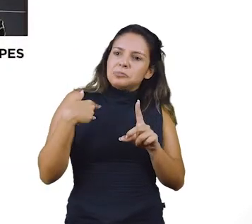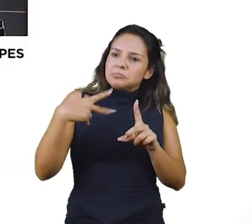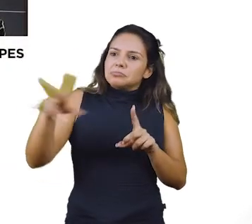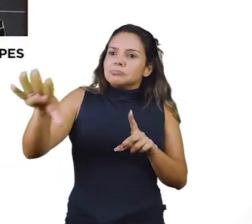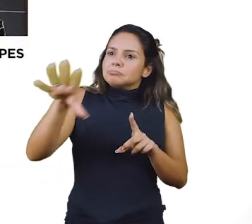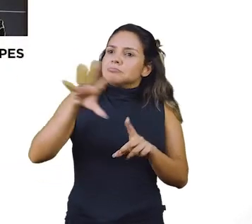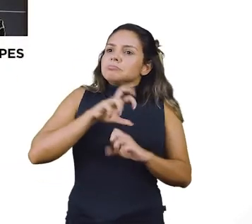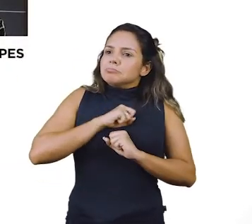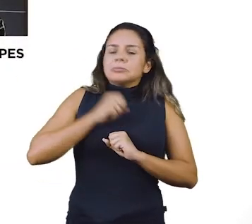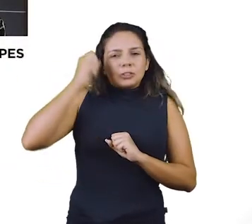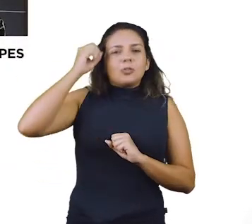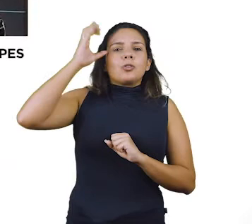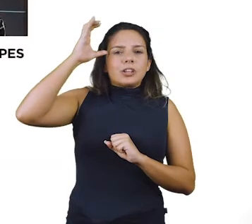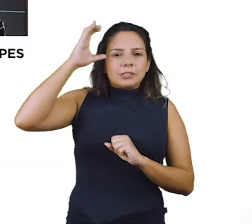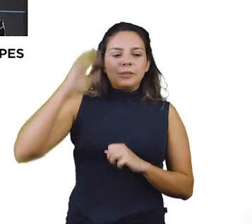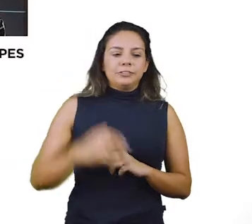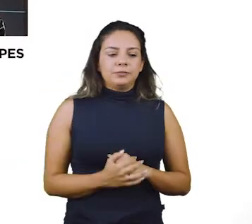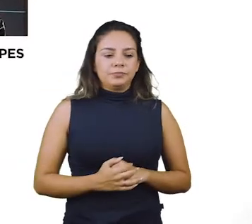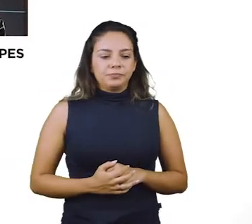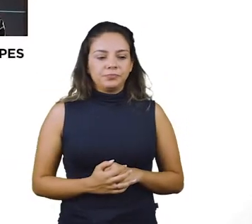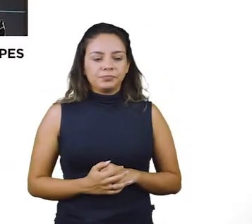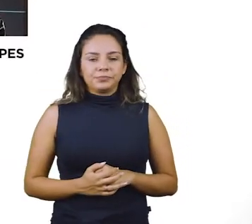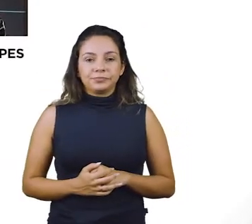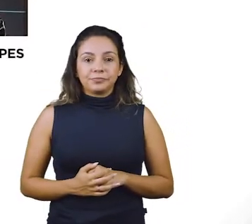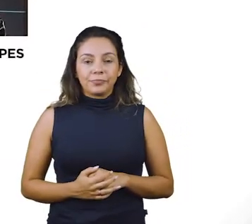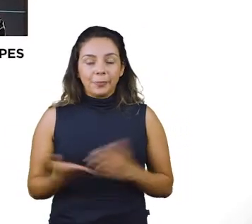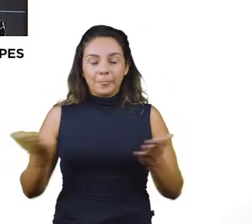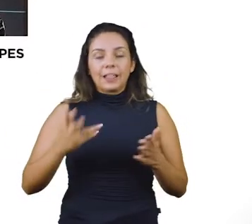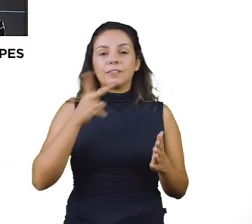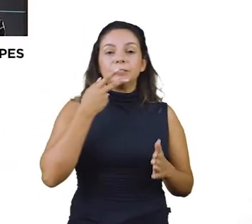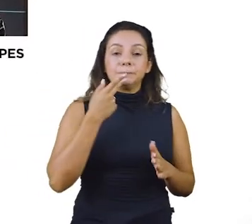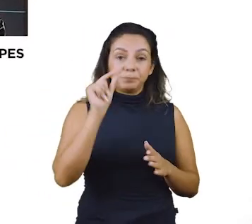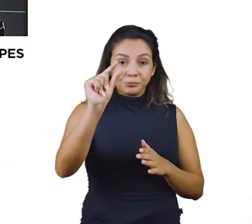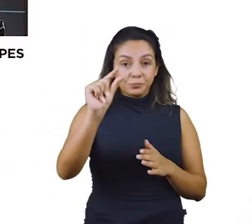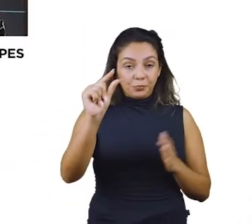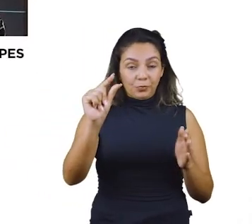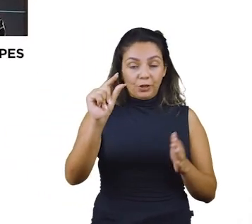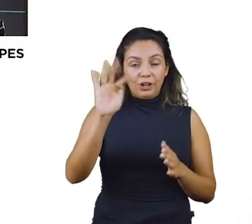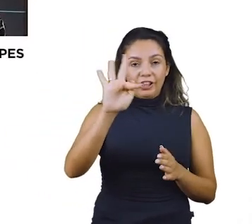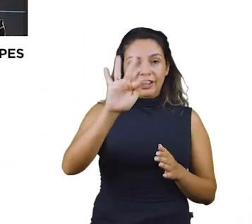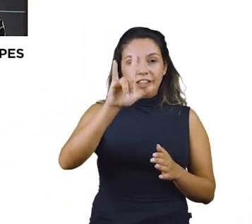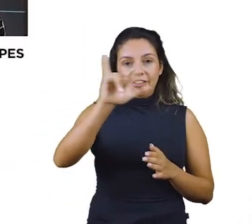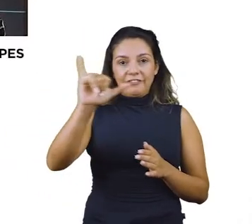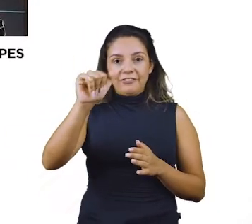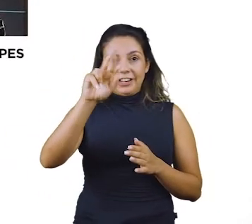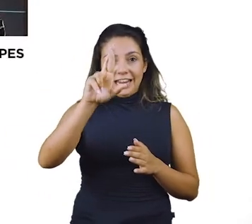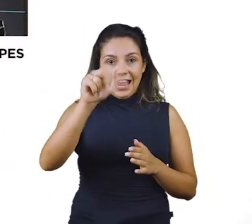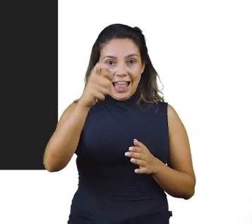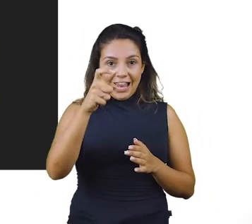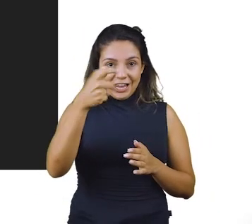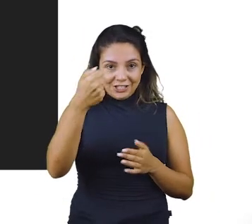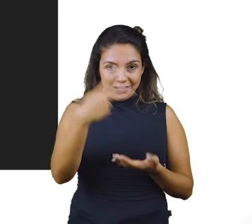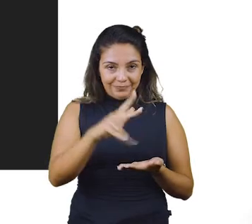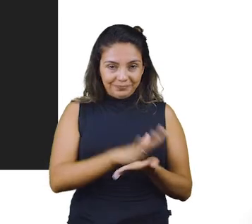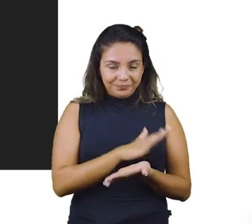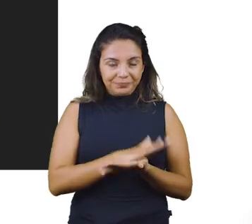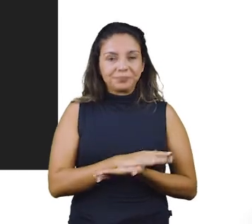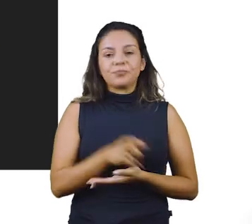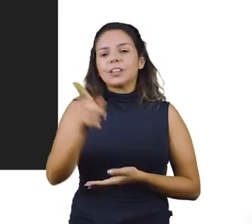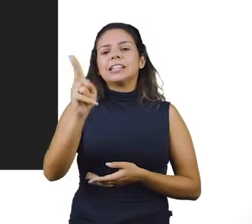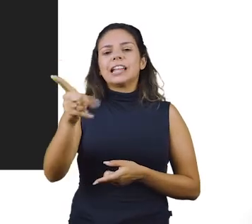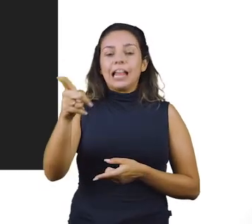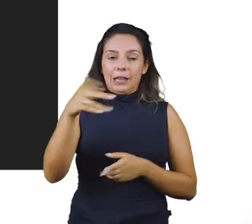Isso é que importa. Agora, vamos falar um pouquinho de Fli Araxá. César, você já participou várias vezes do Fli Araxá, como leitor,